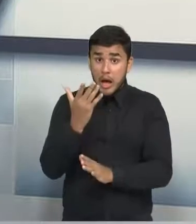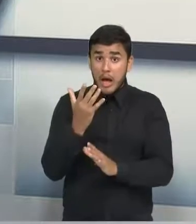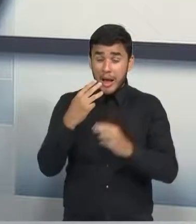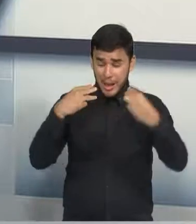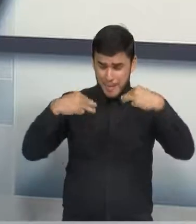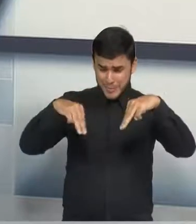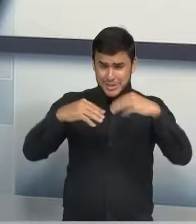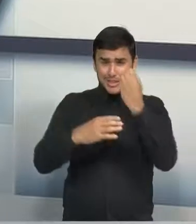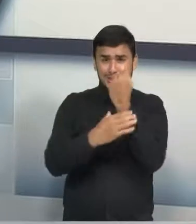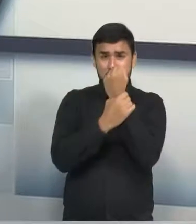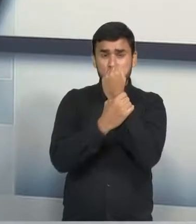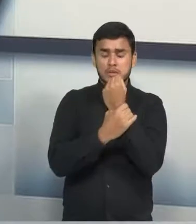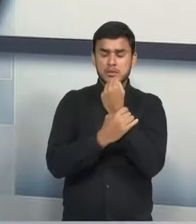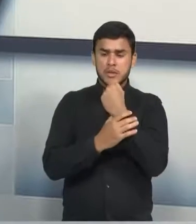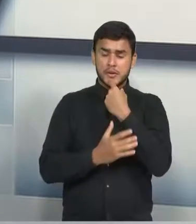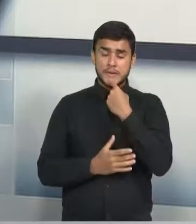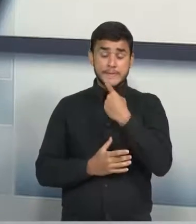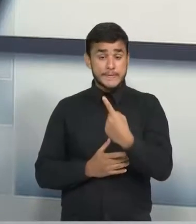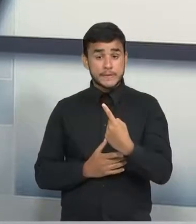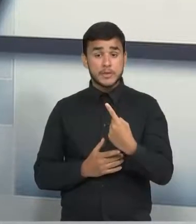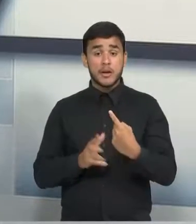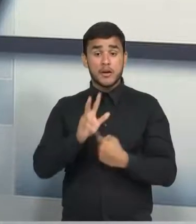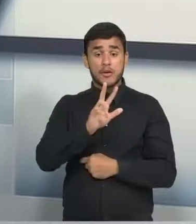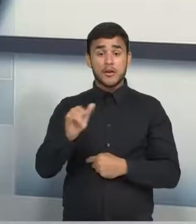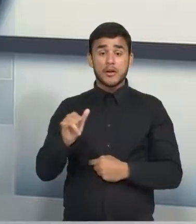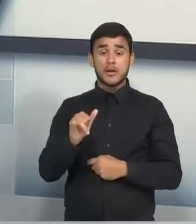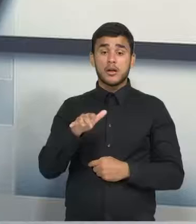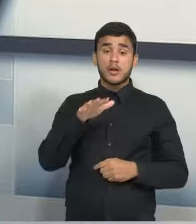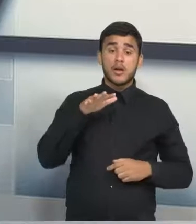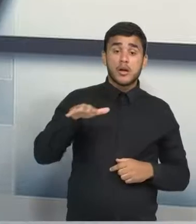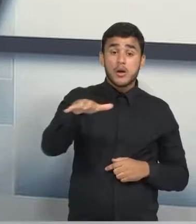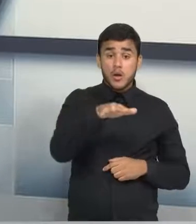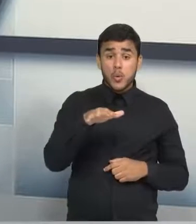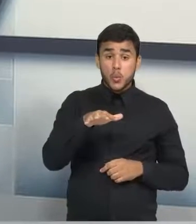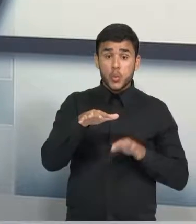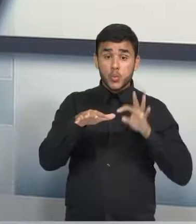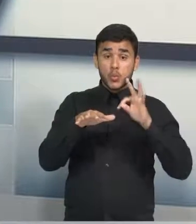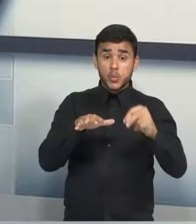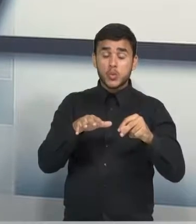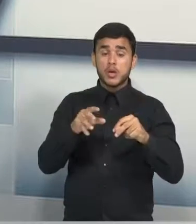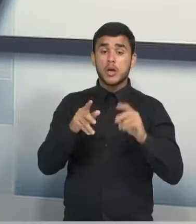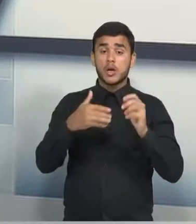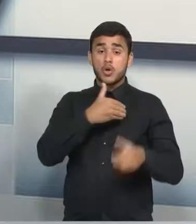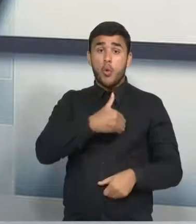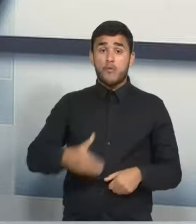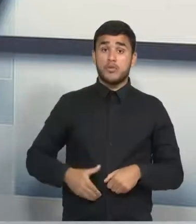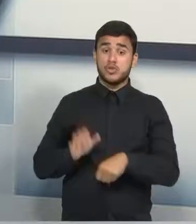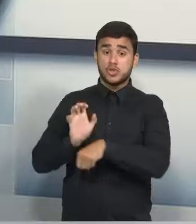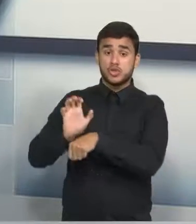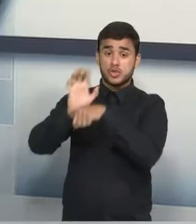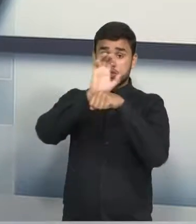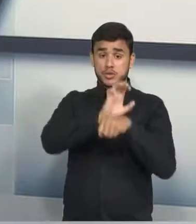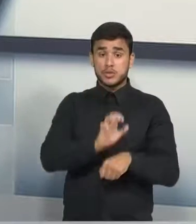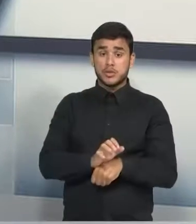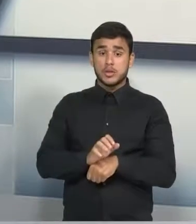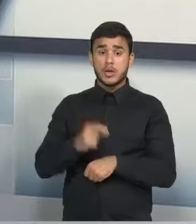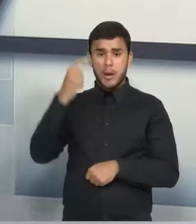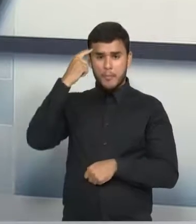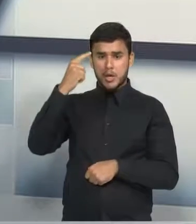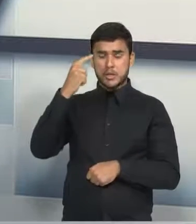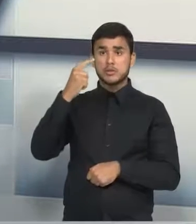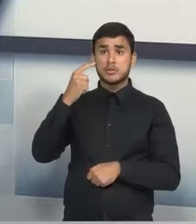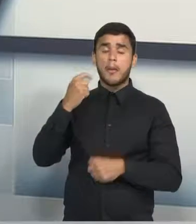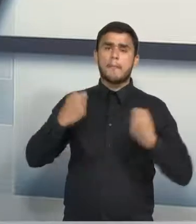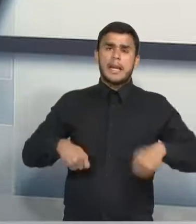criação de uma pasta faça com que o assunto administrado pelas gestões estaduais recaia